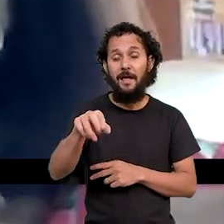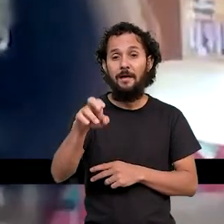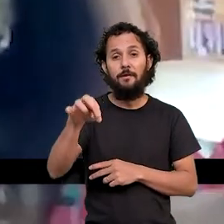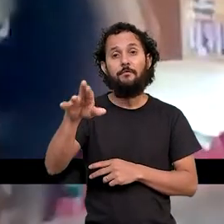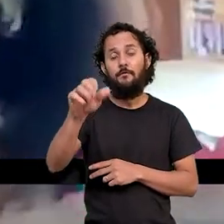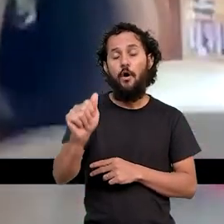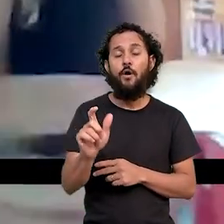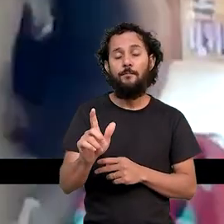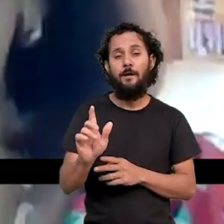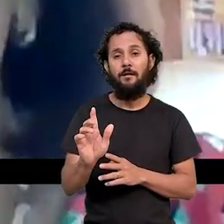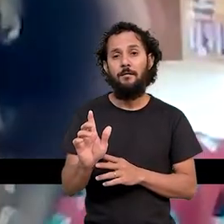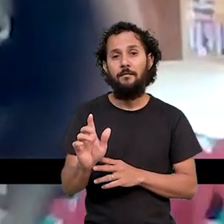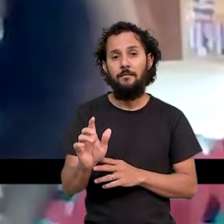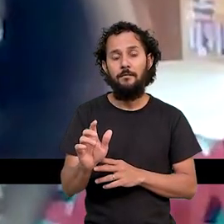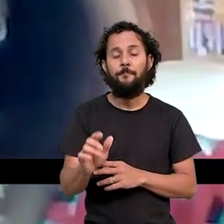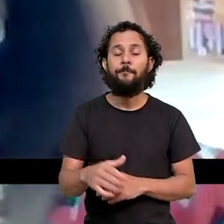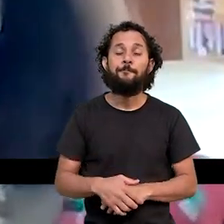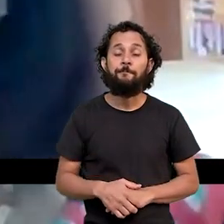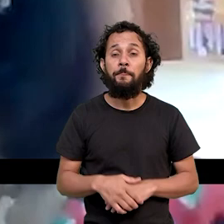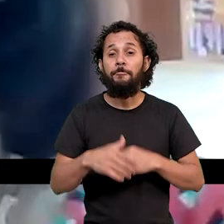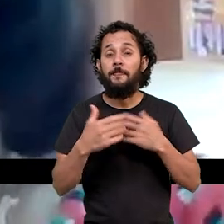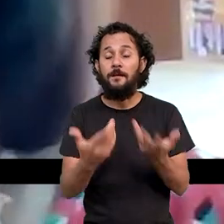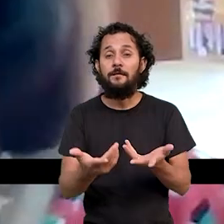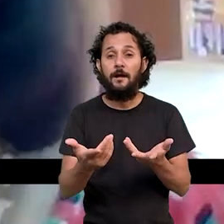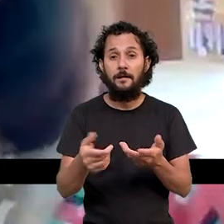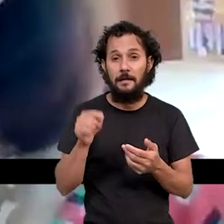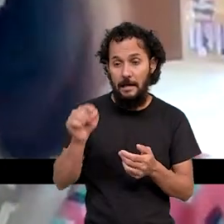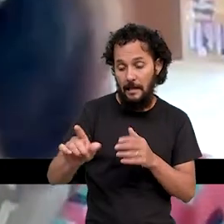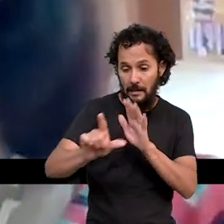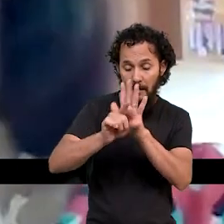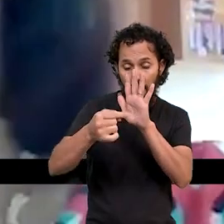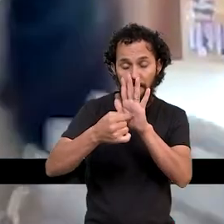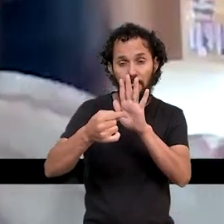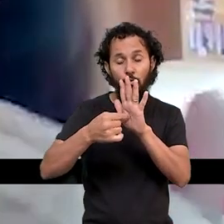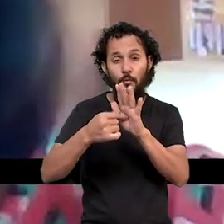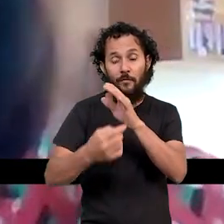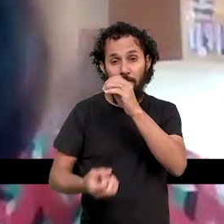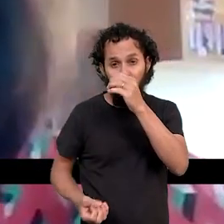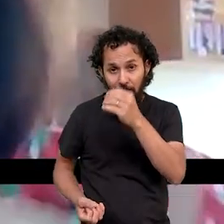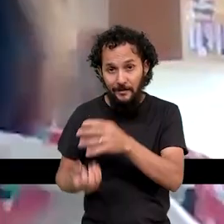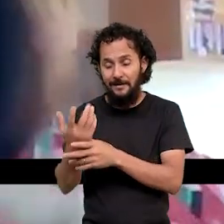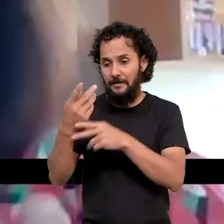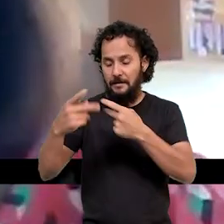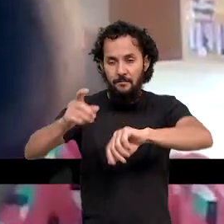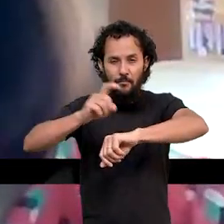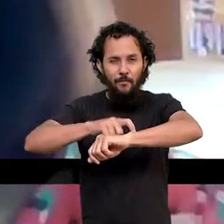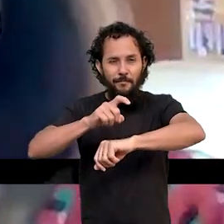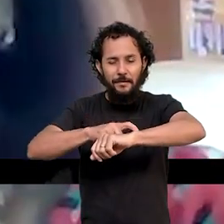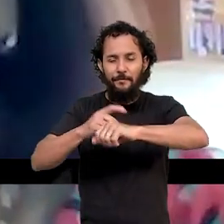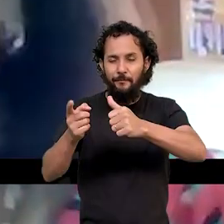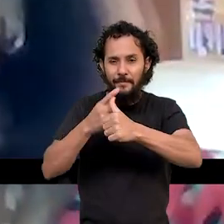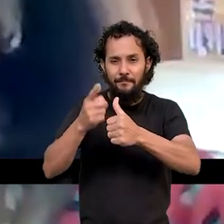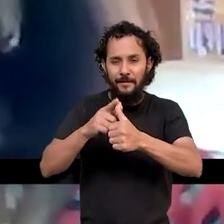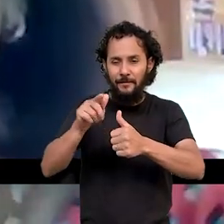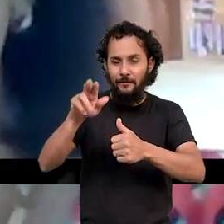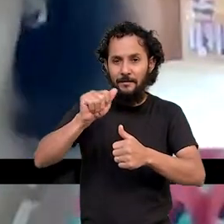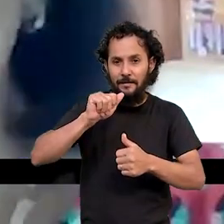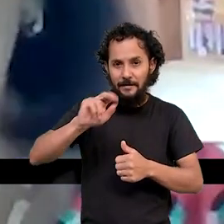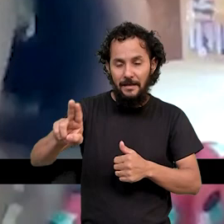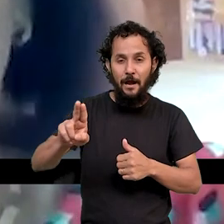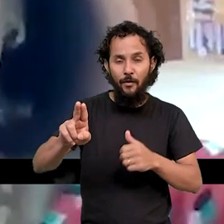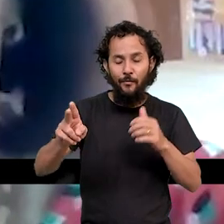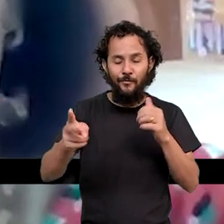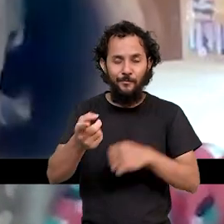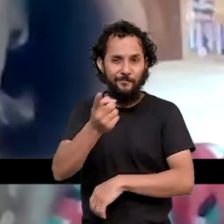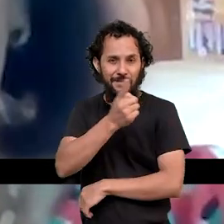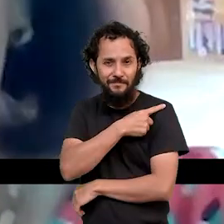da 4.024, uma lei de reforma. E ela, ao criar, naquela época, o primeiro grau e